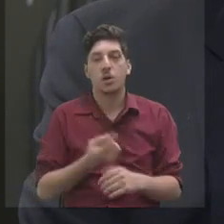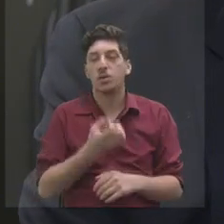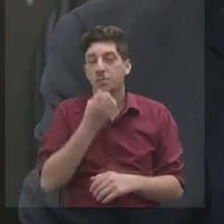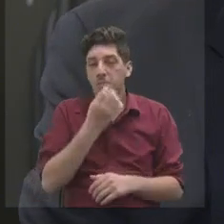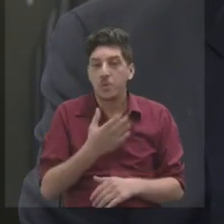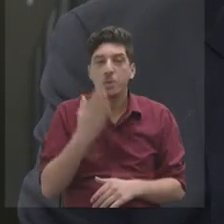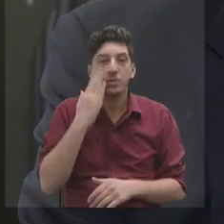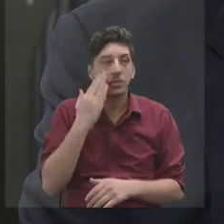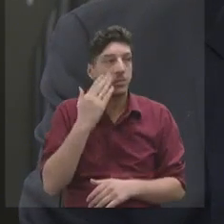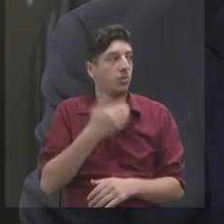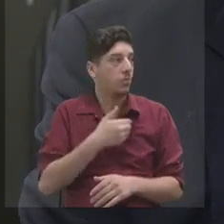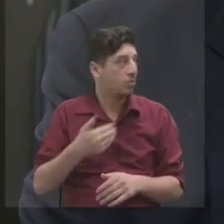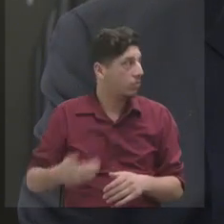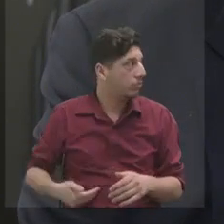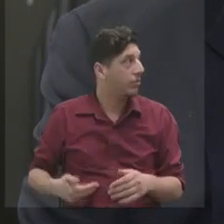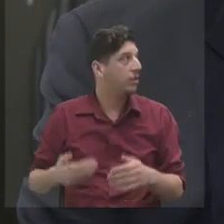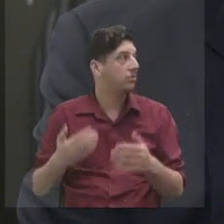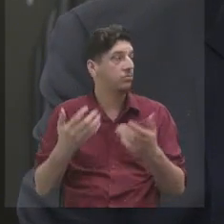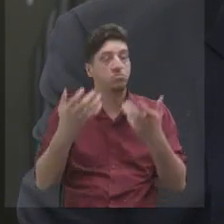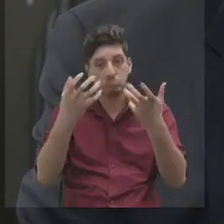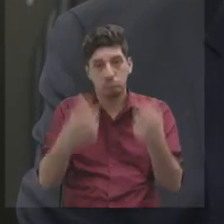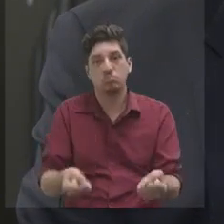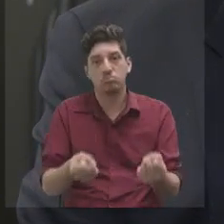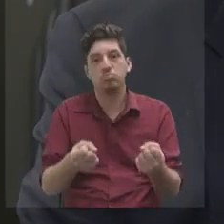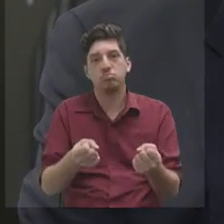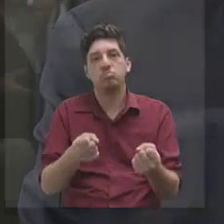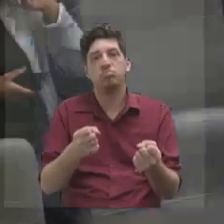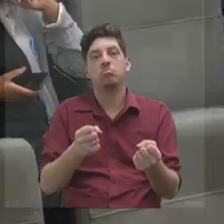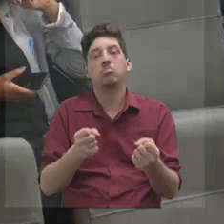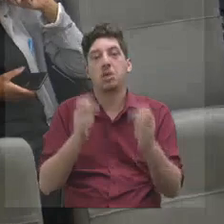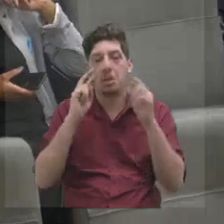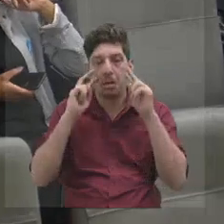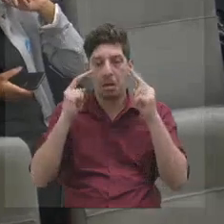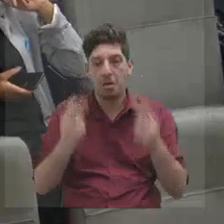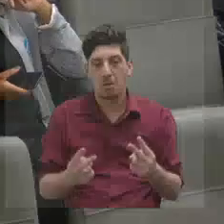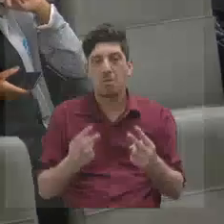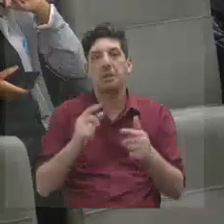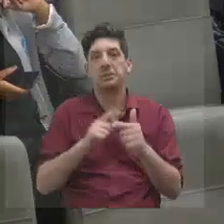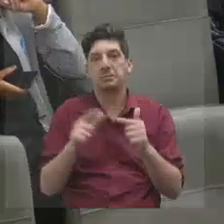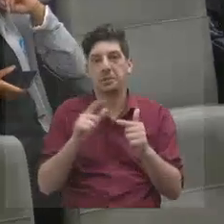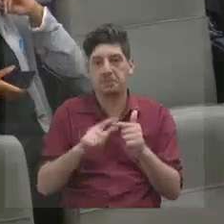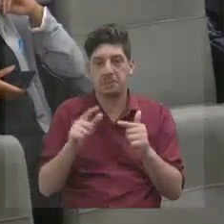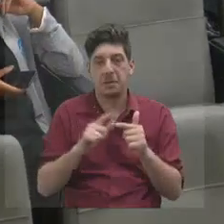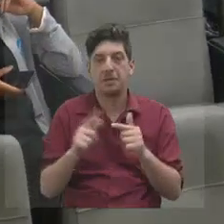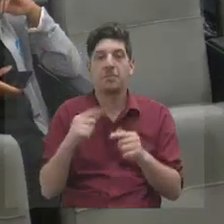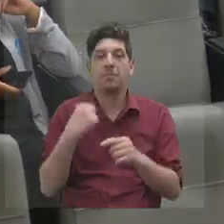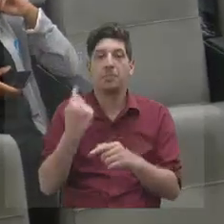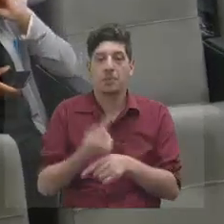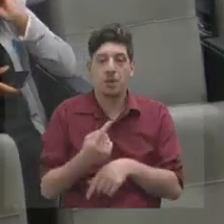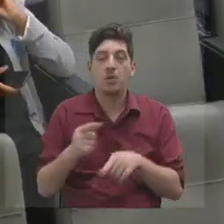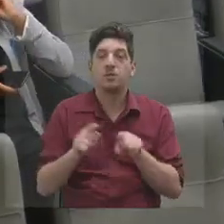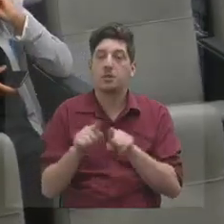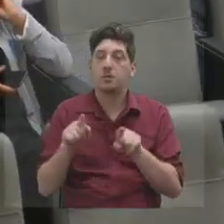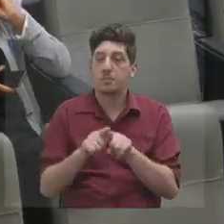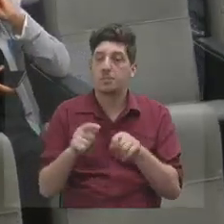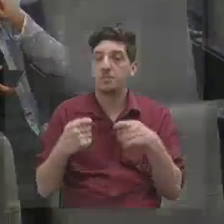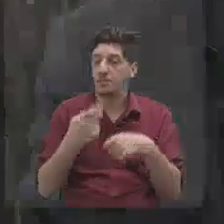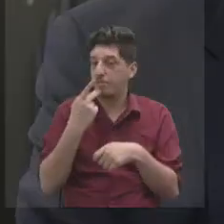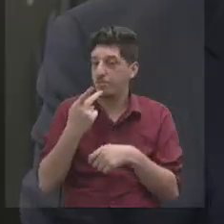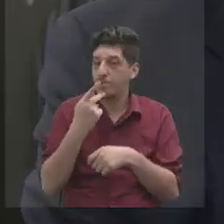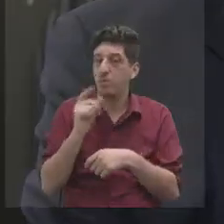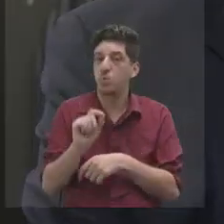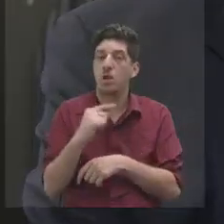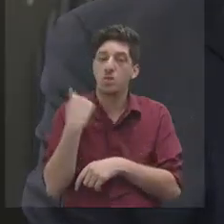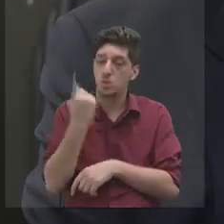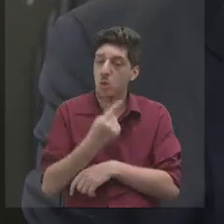governo assume Não não nega reconhece o estado e eu falo que é muito da nossa parte todos nós